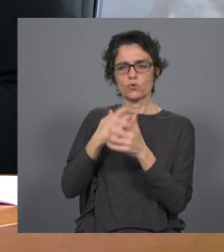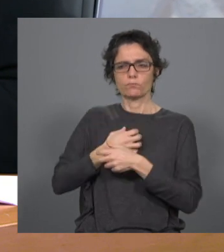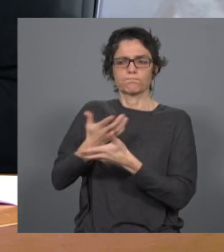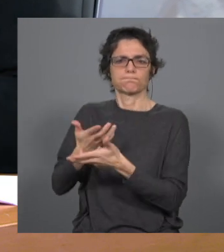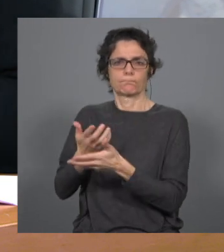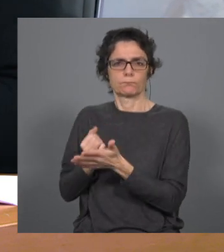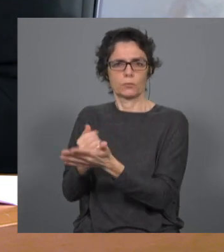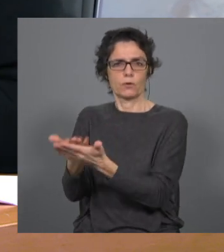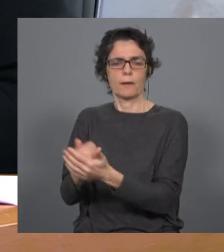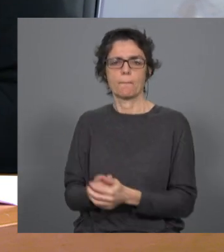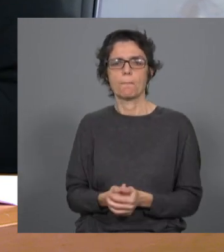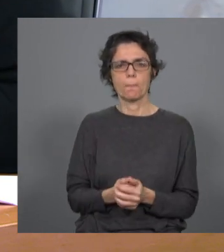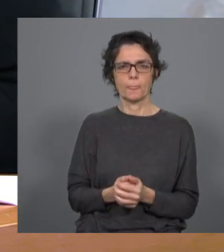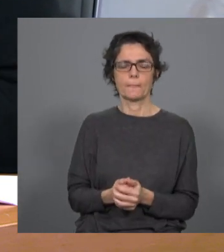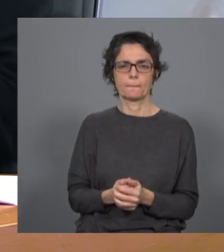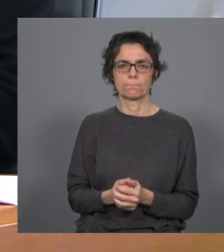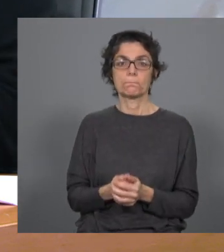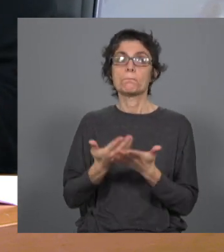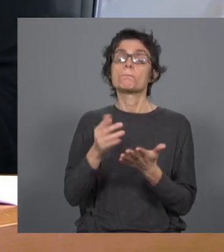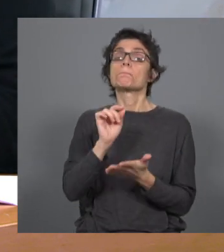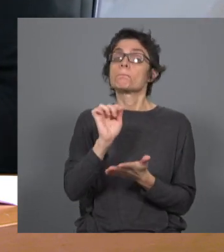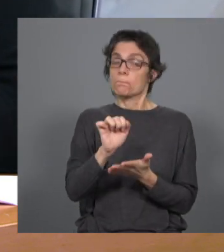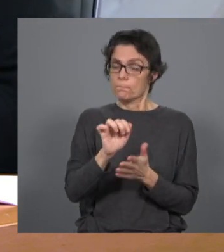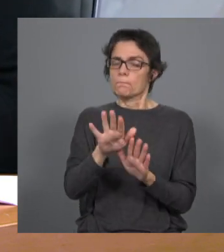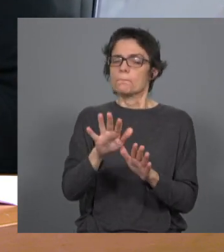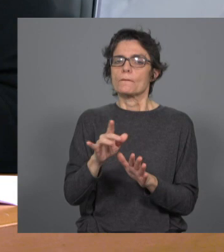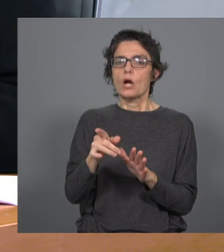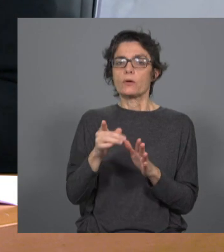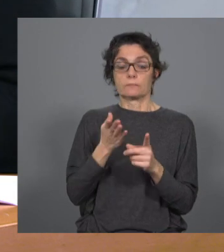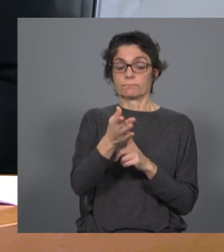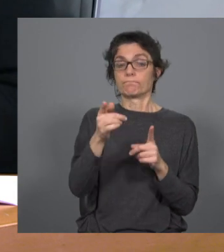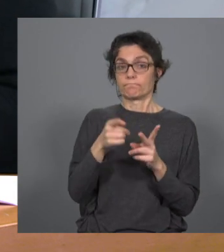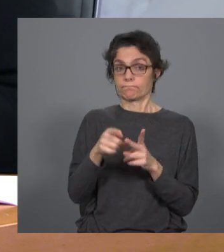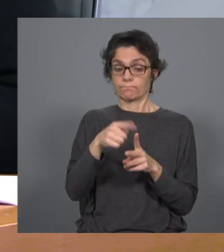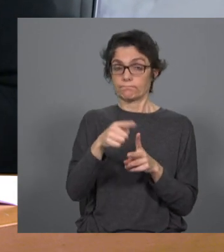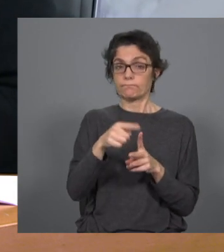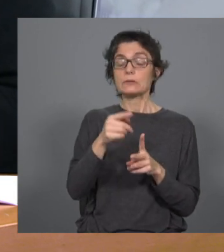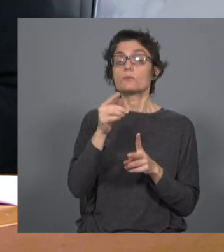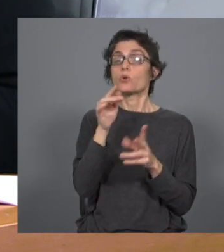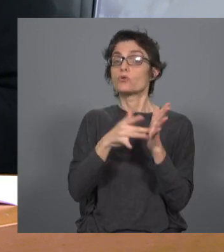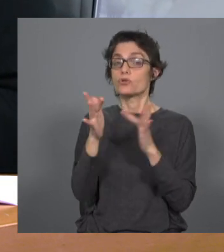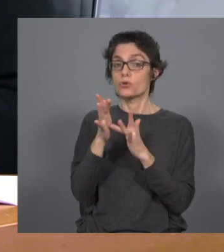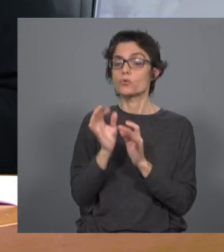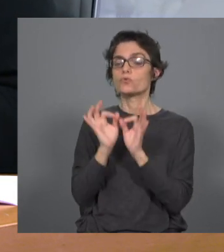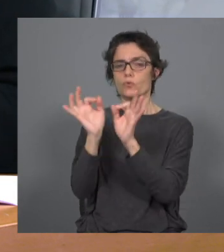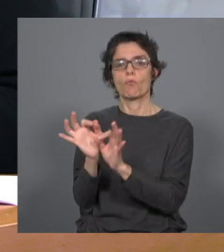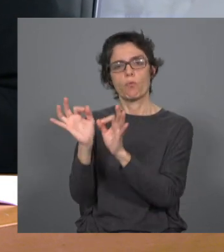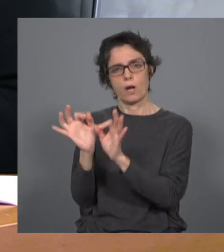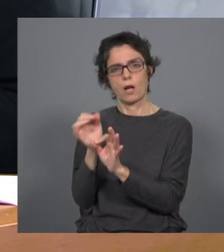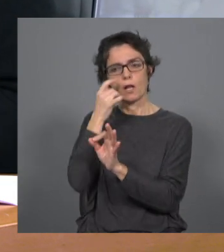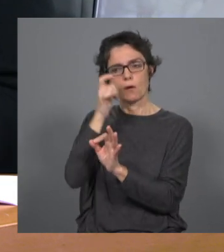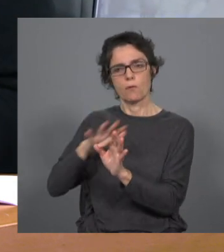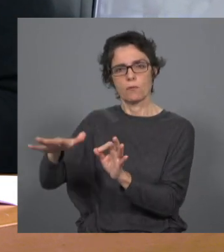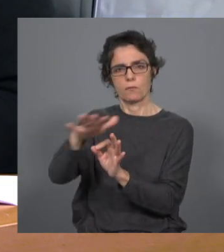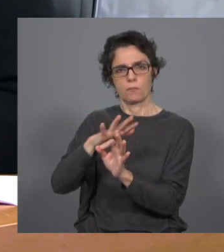revela-se Jesus, Deus Pai, no seu Filho, que vem até nós, revela-se cuidador e salvador da humanidade.